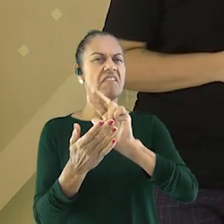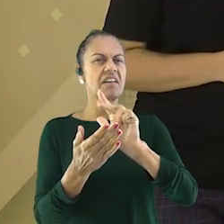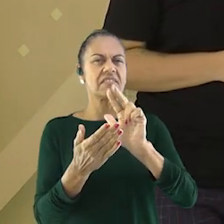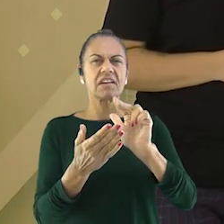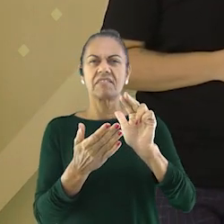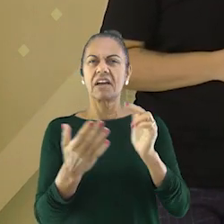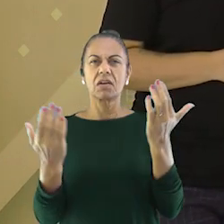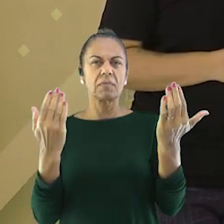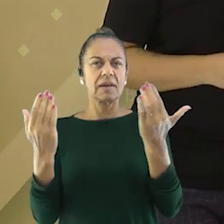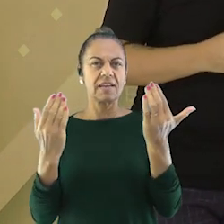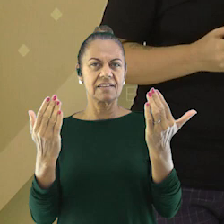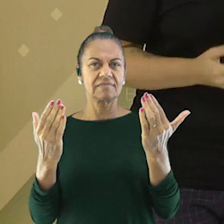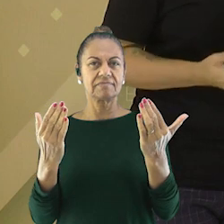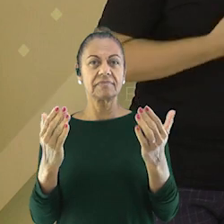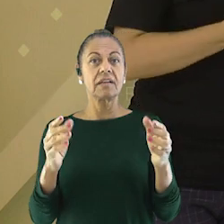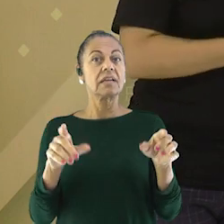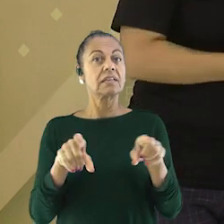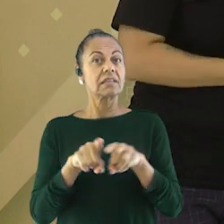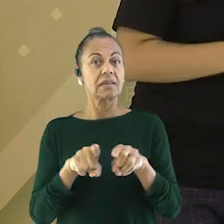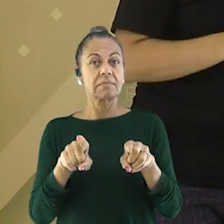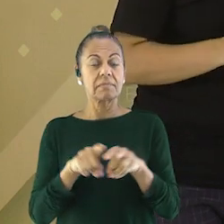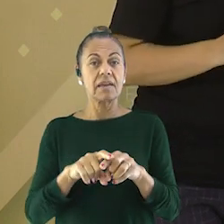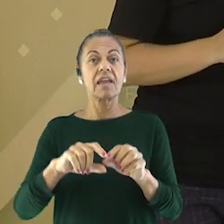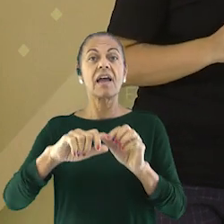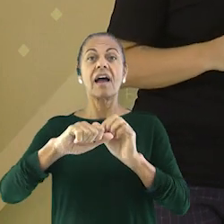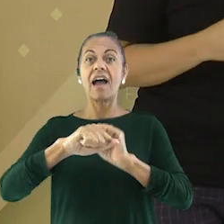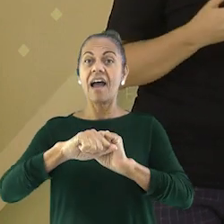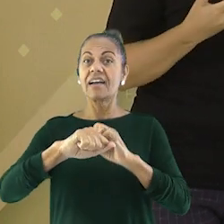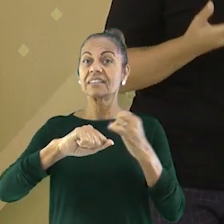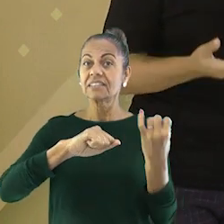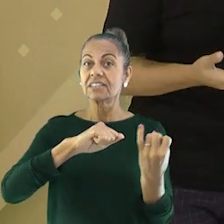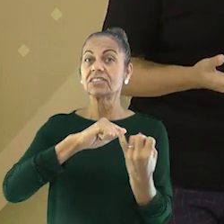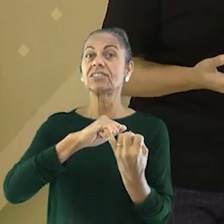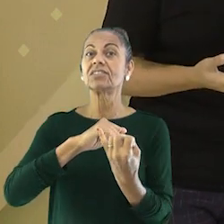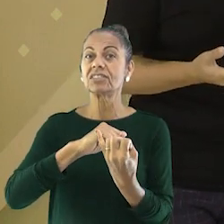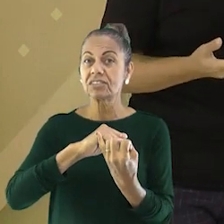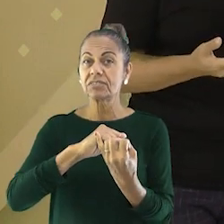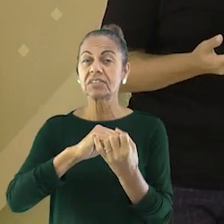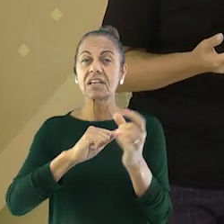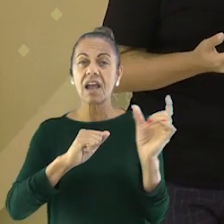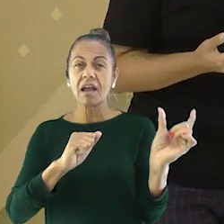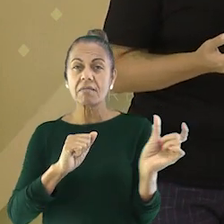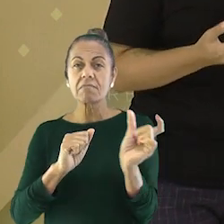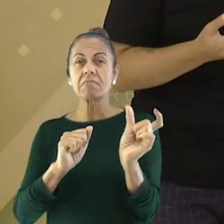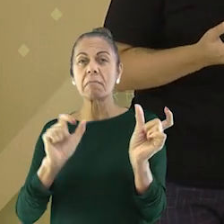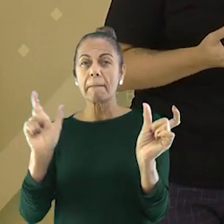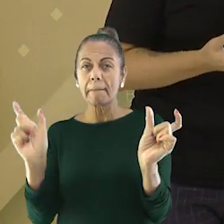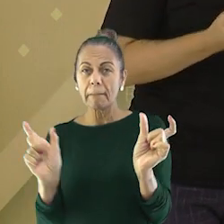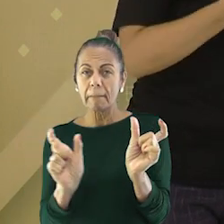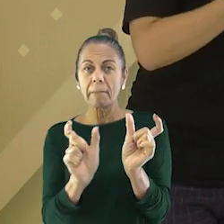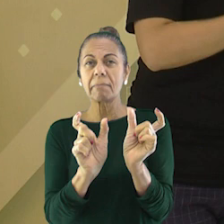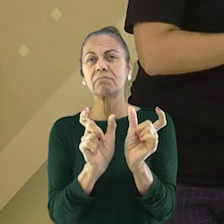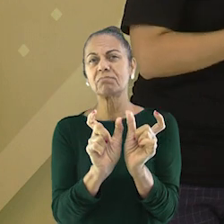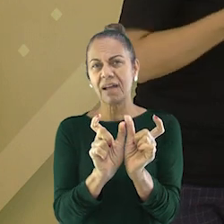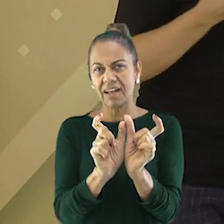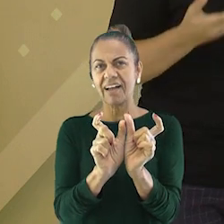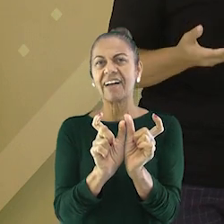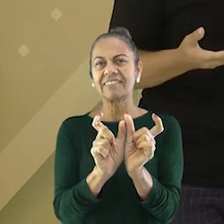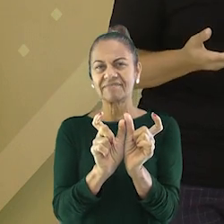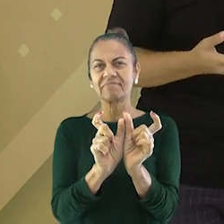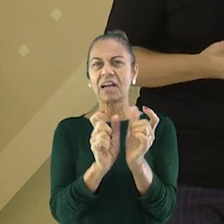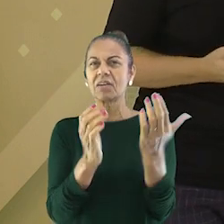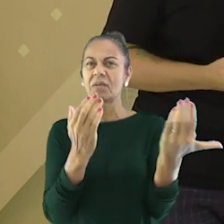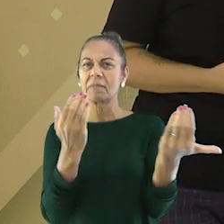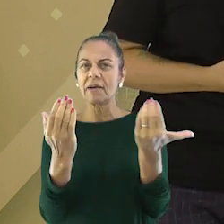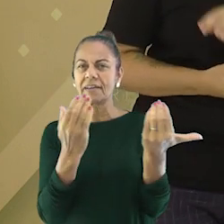taller, etc. Tratamos também dos adjetivos longos, aqueles que usamos com o more e